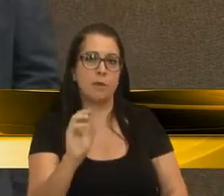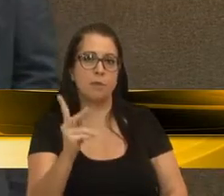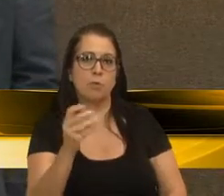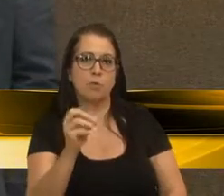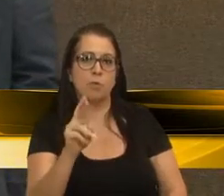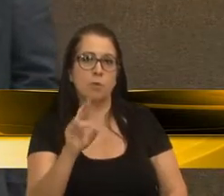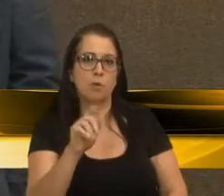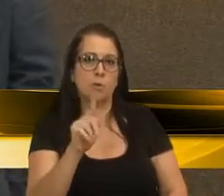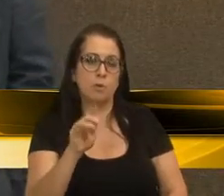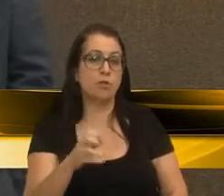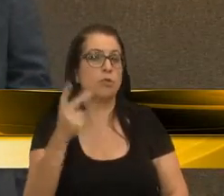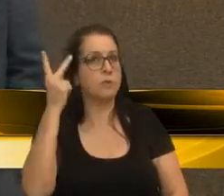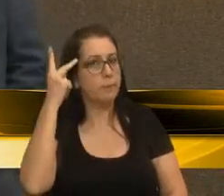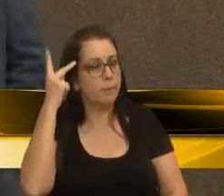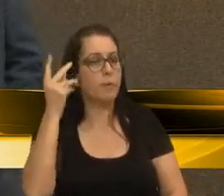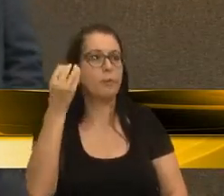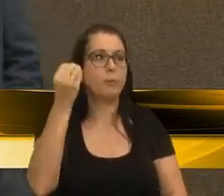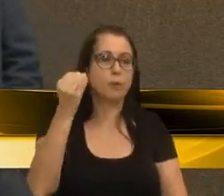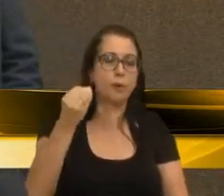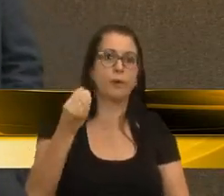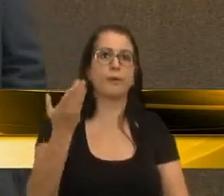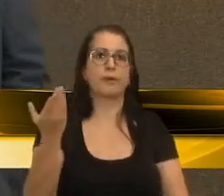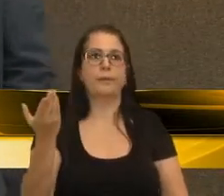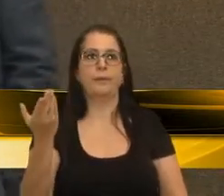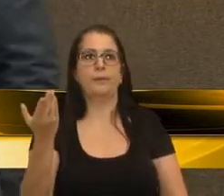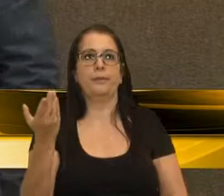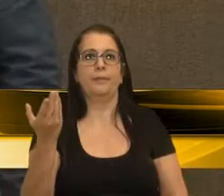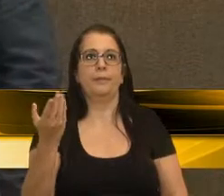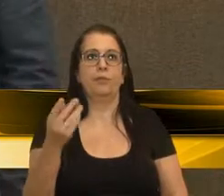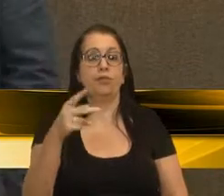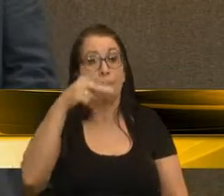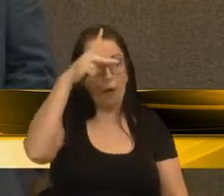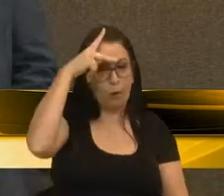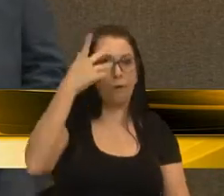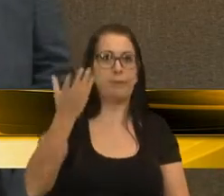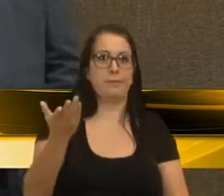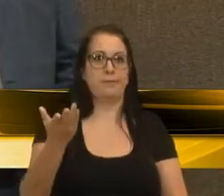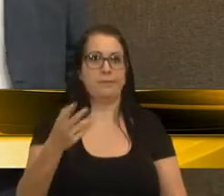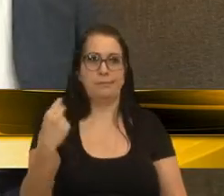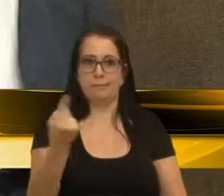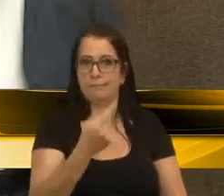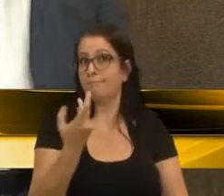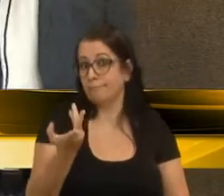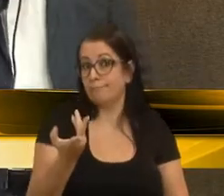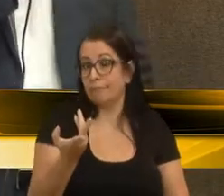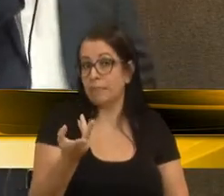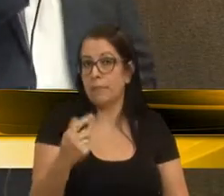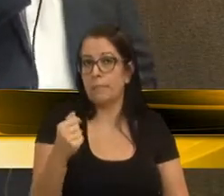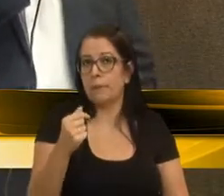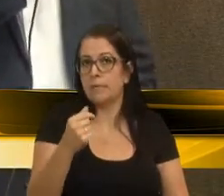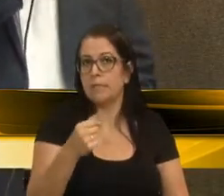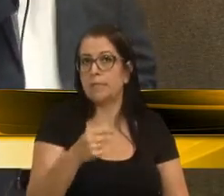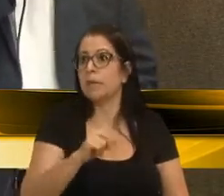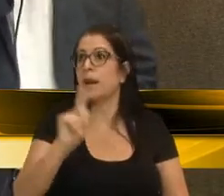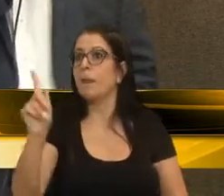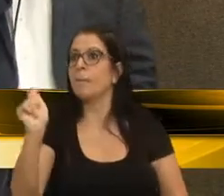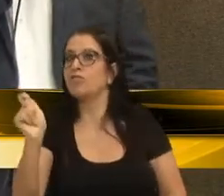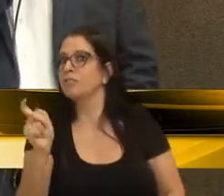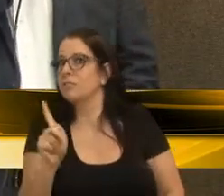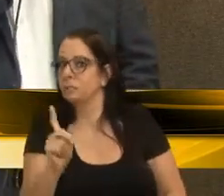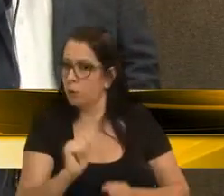Paulo, mercado público de Porto Alegre, mercado público de Pelotas. Nem